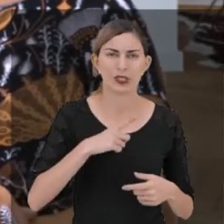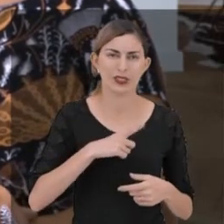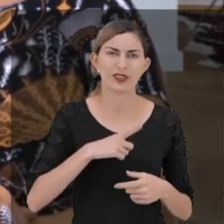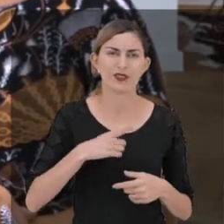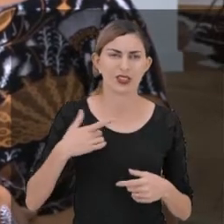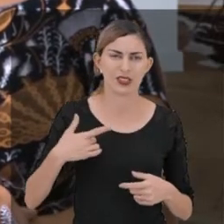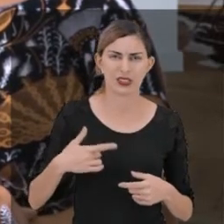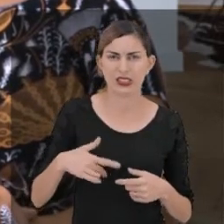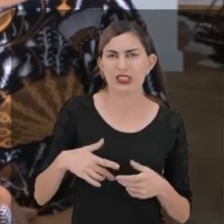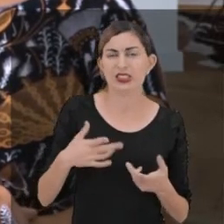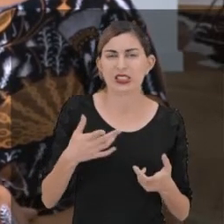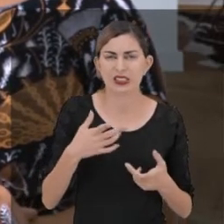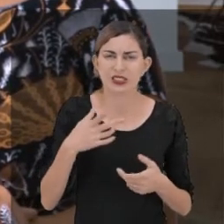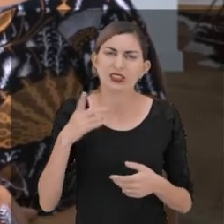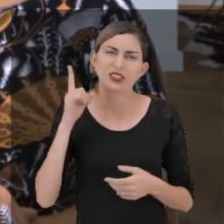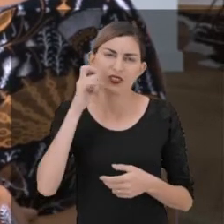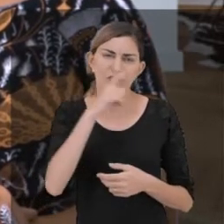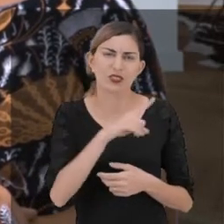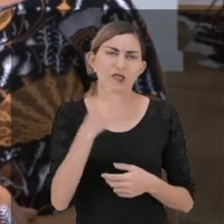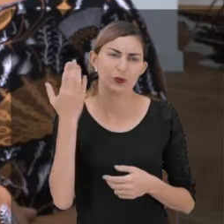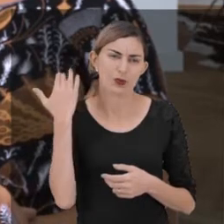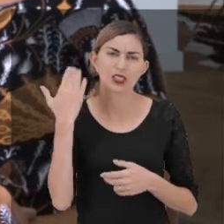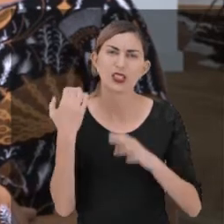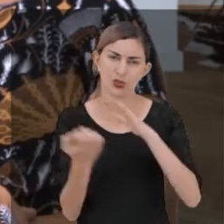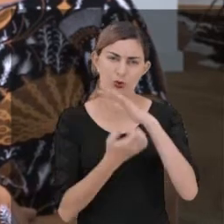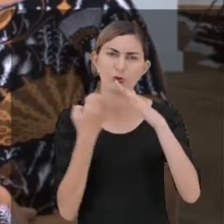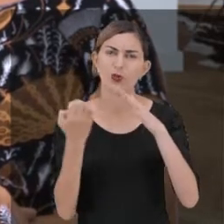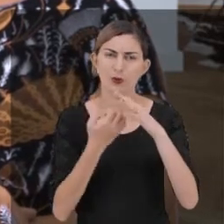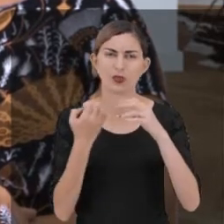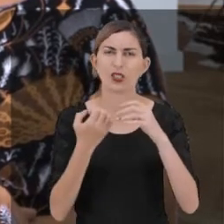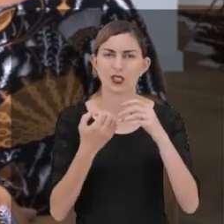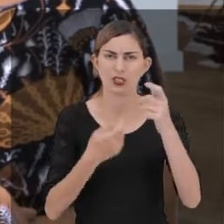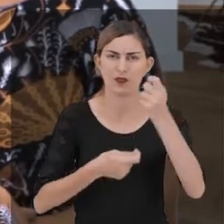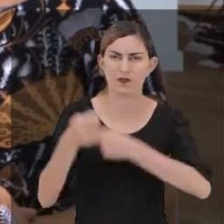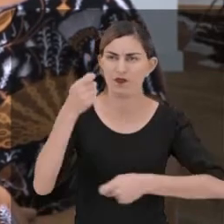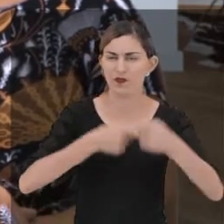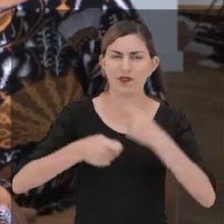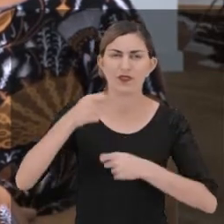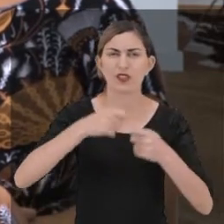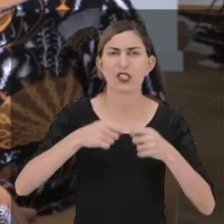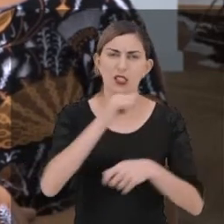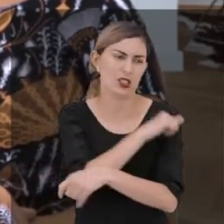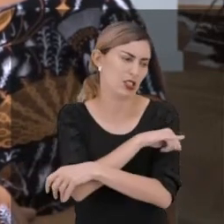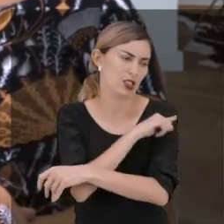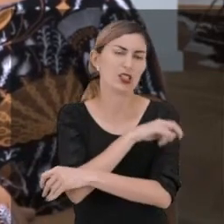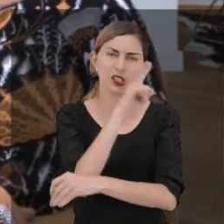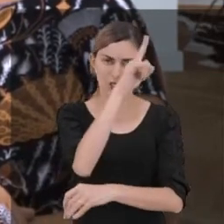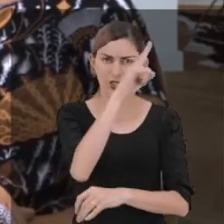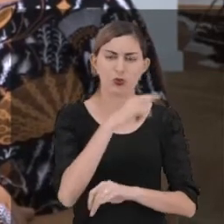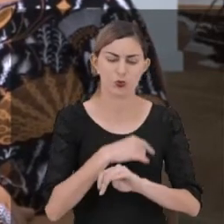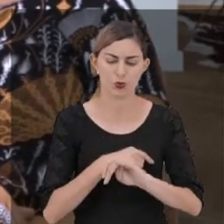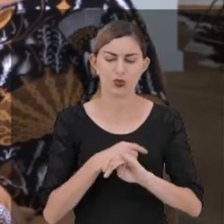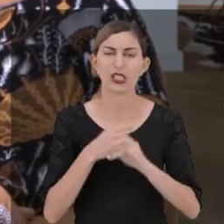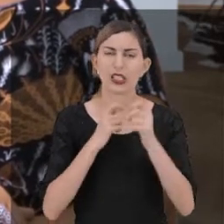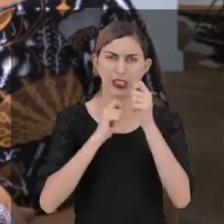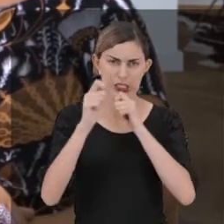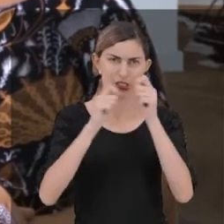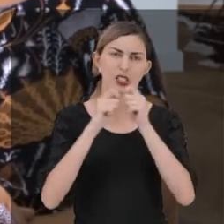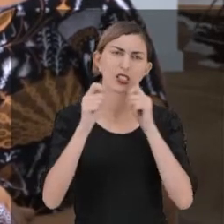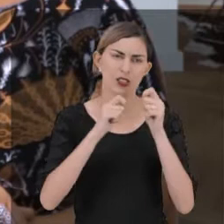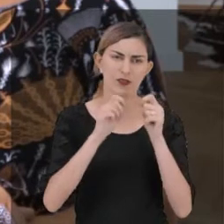de ter atuado numa empresa de varejo no estado do Rio de Janeiro e na entrevista